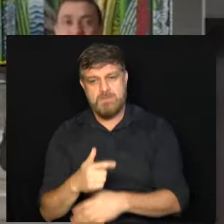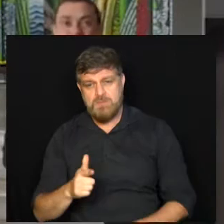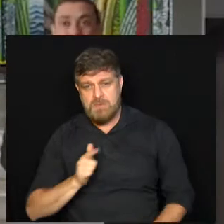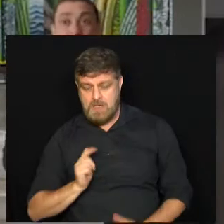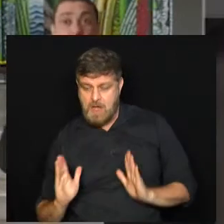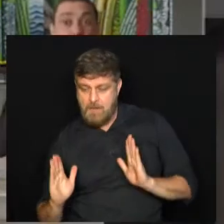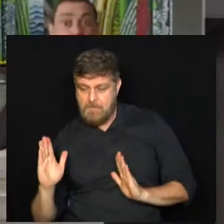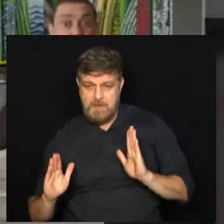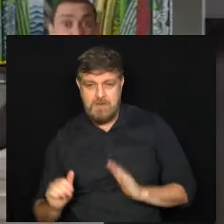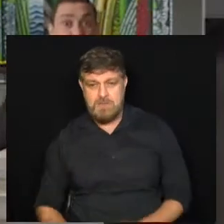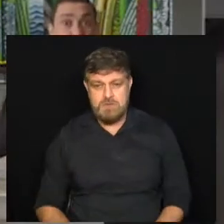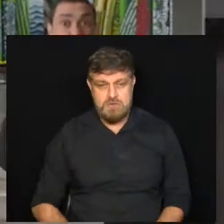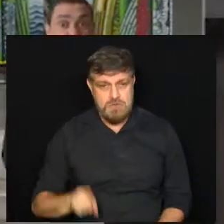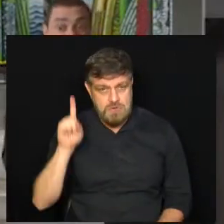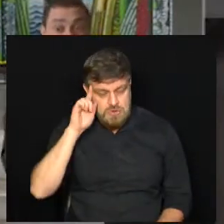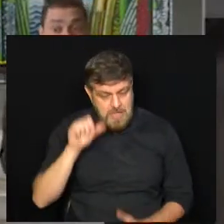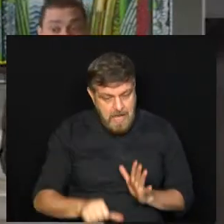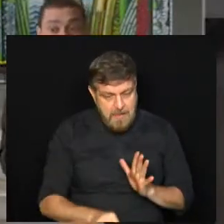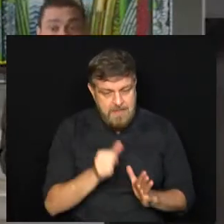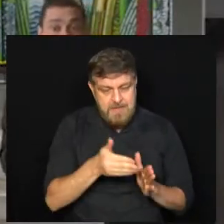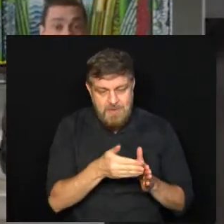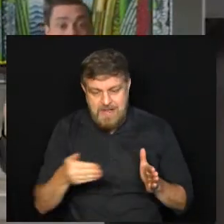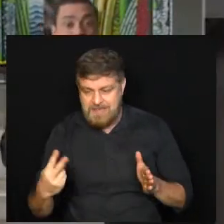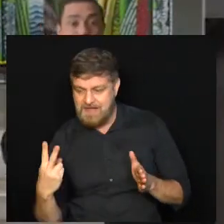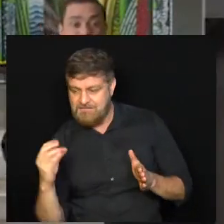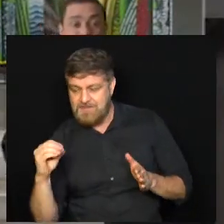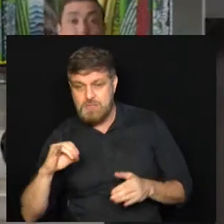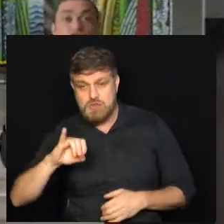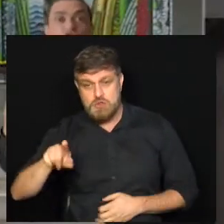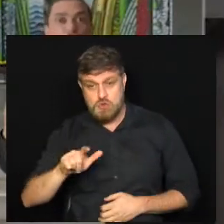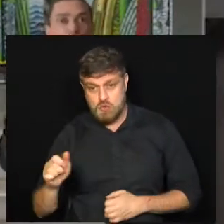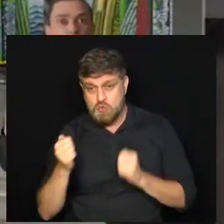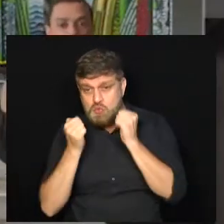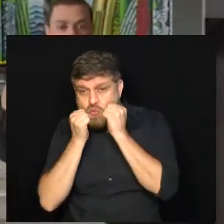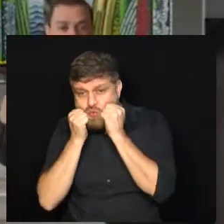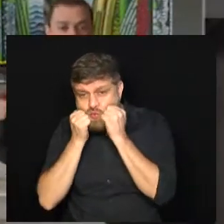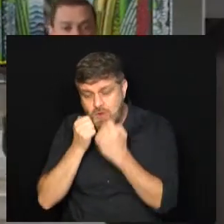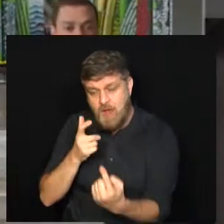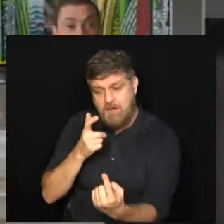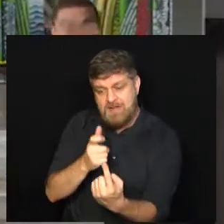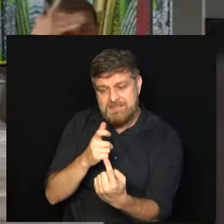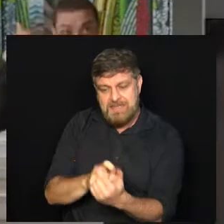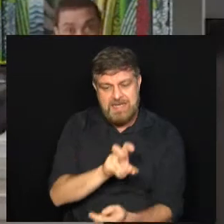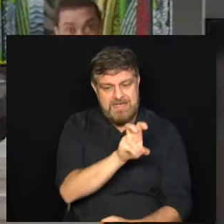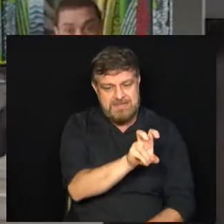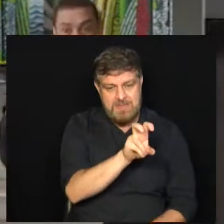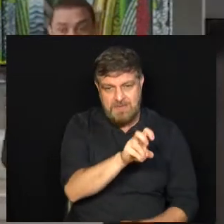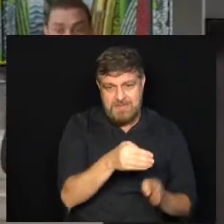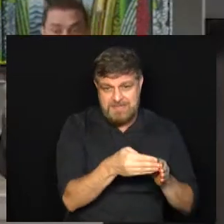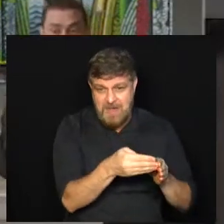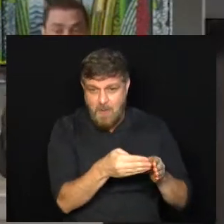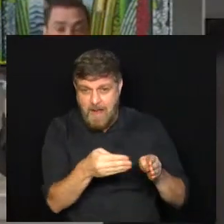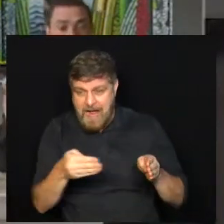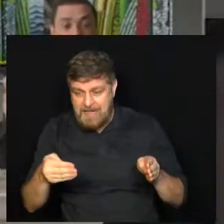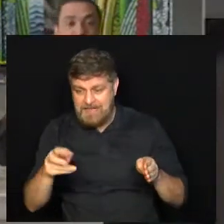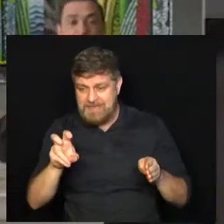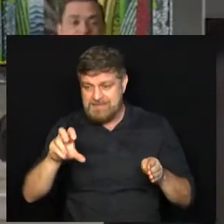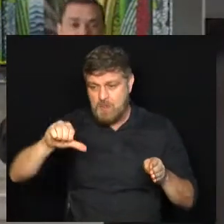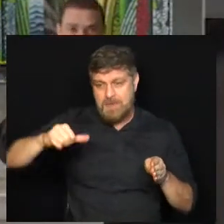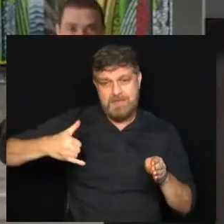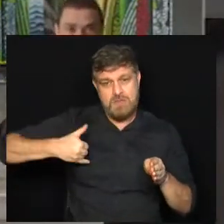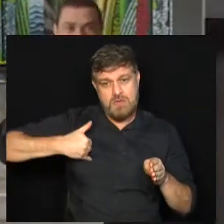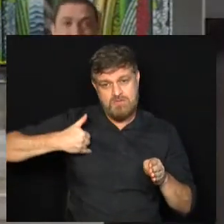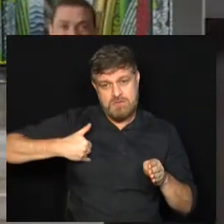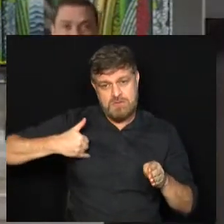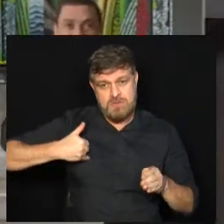dias 1º e 20 de julho, serão vacinadas as pessoas de 55 a 59 anos de